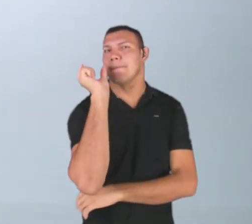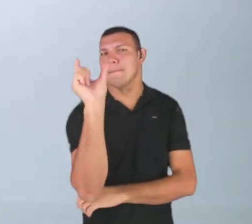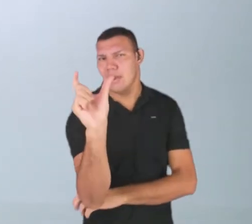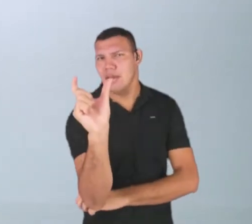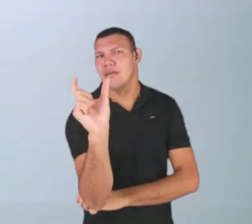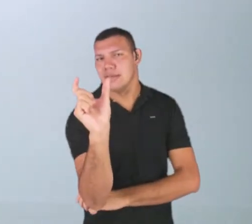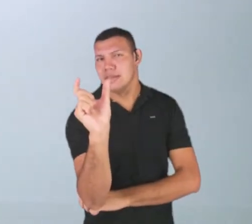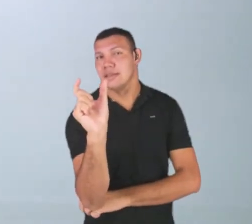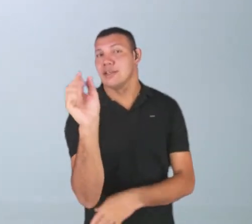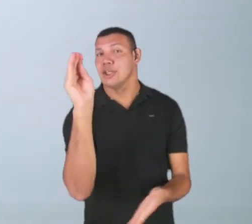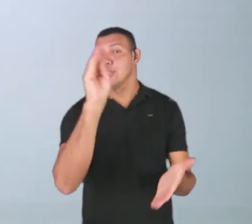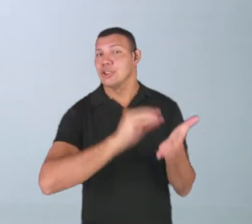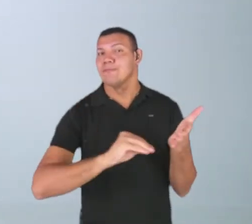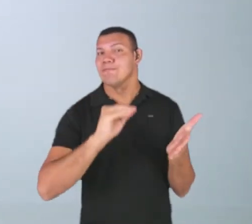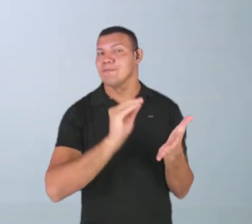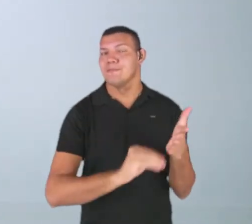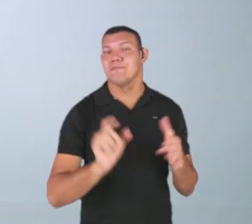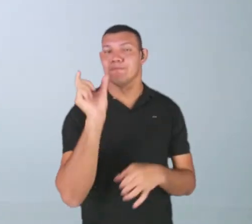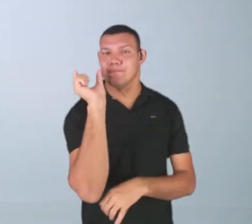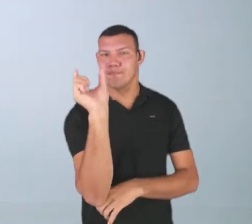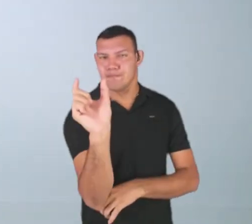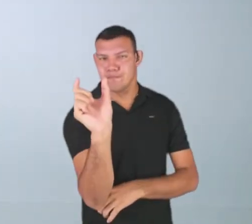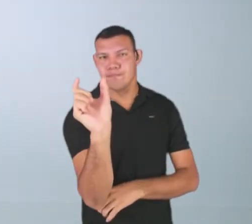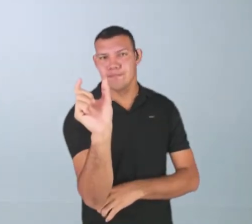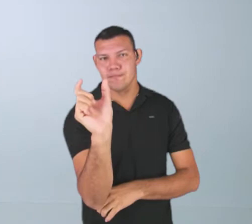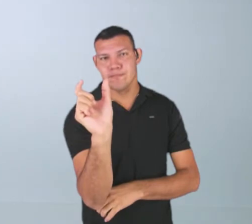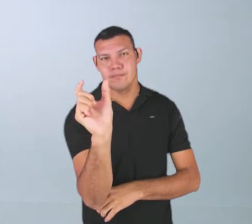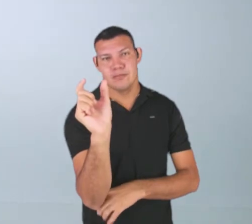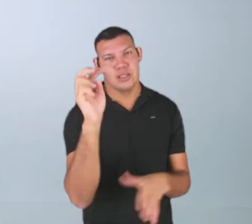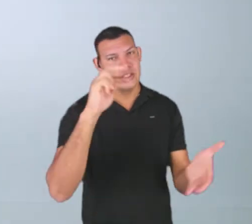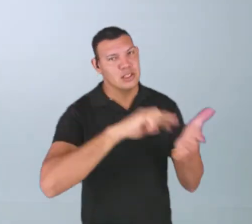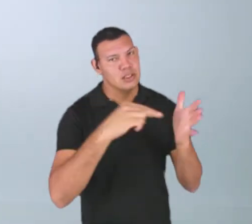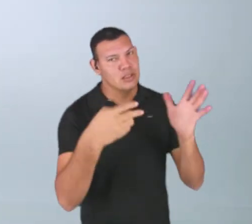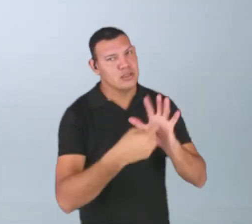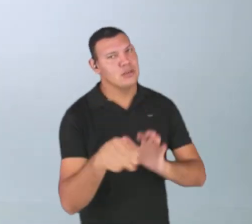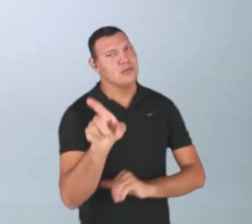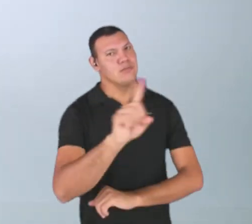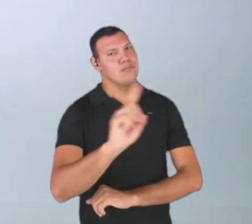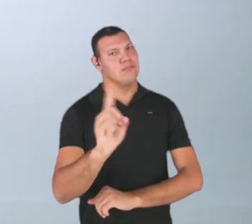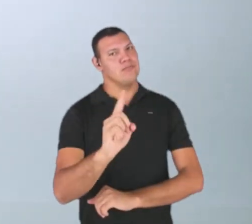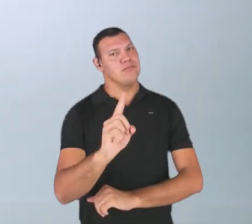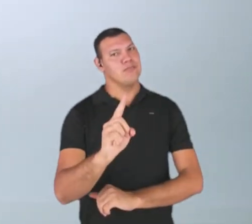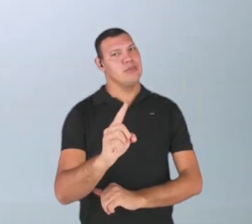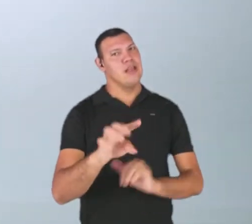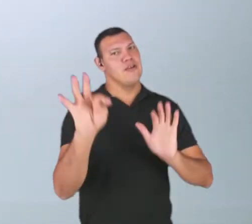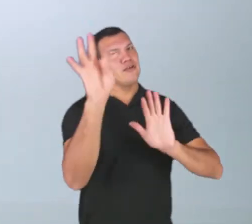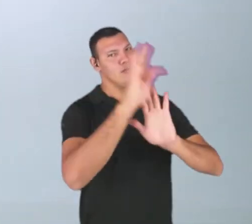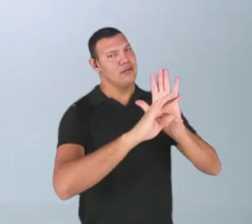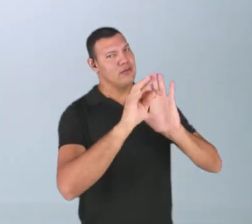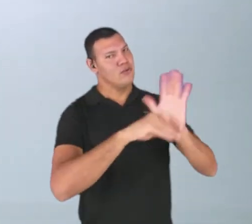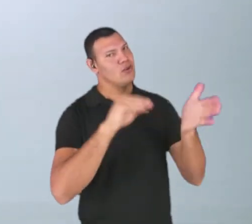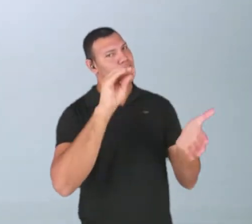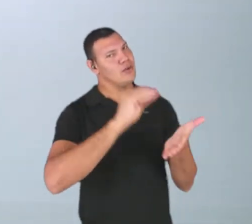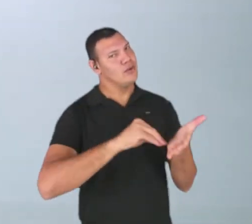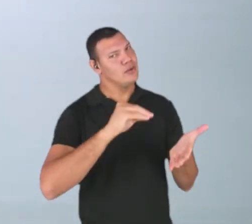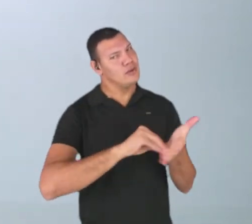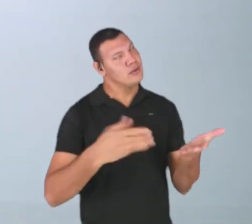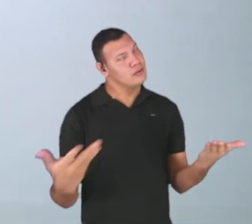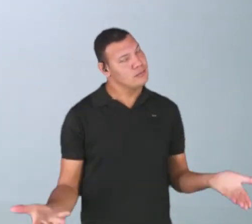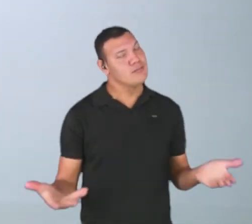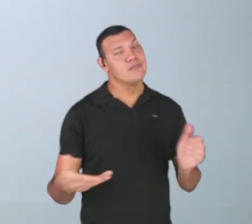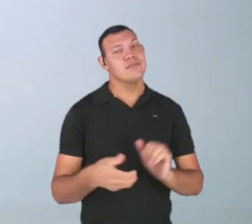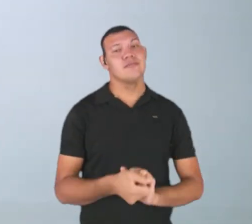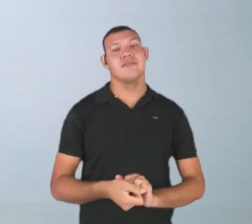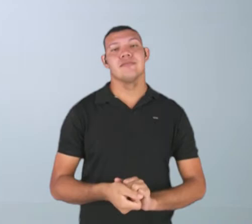frase, a ausência de palavras não significa ausência de texto, certo?